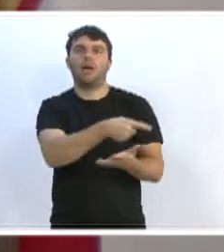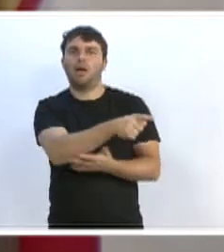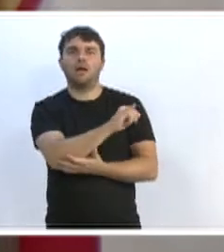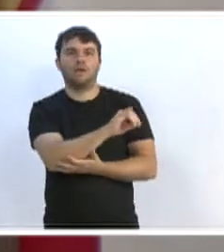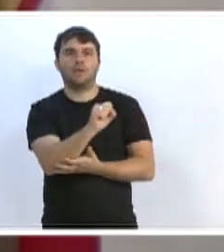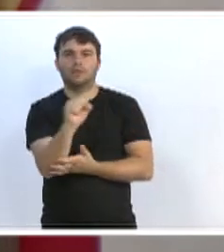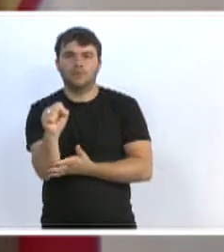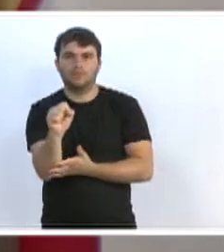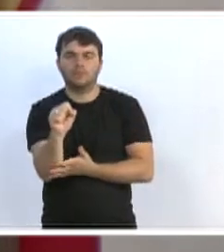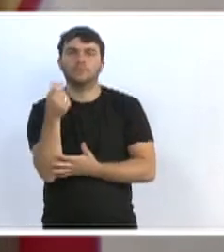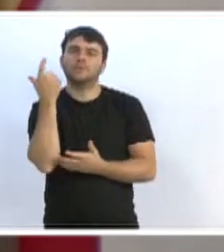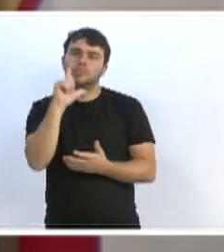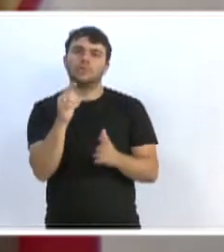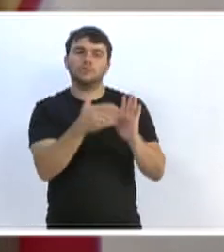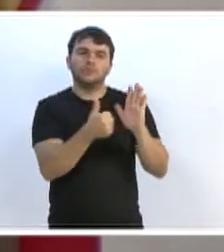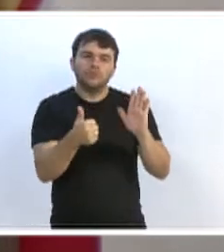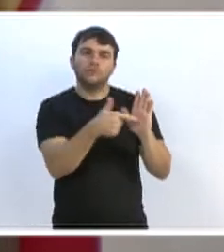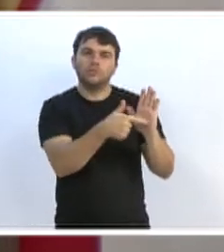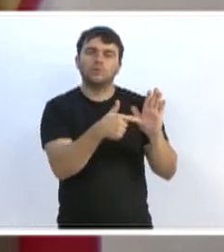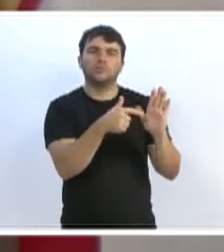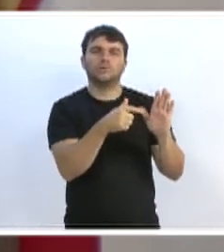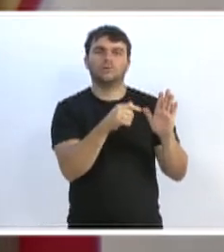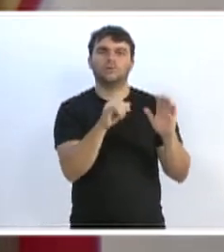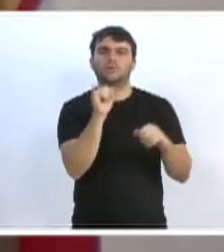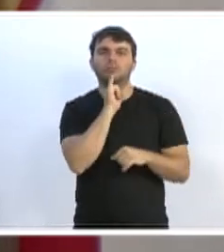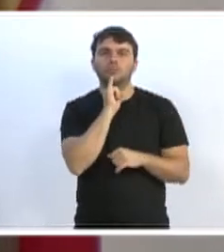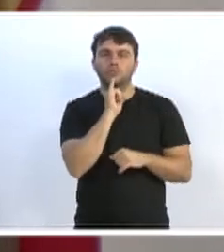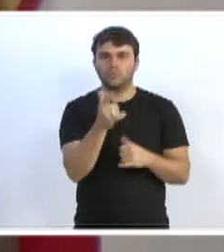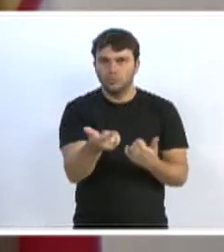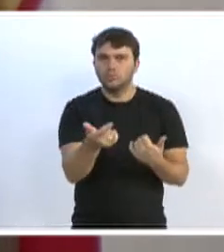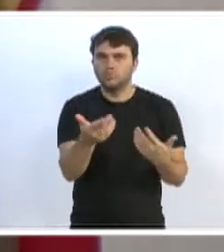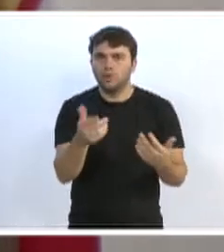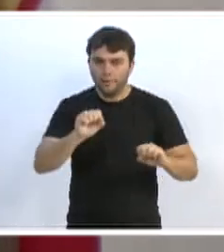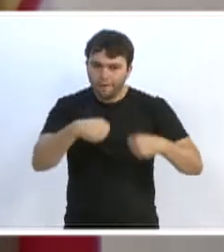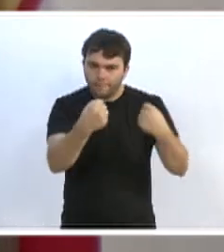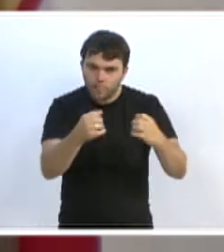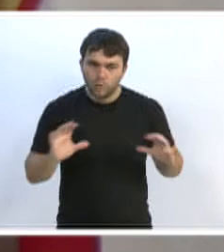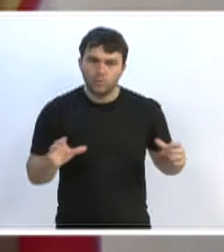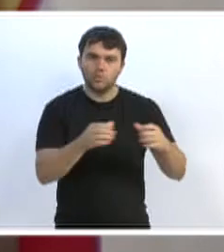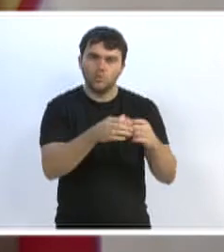ISS. Vão deixar de ter essa tributação na sua conta. É um esforço mútuo